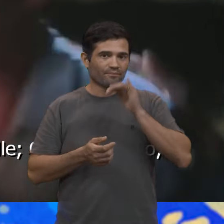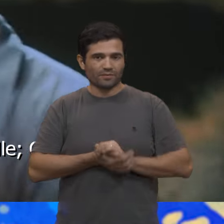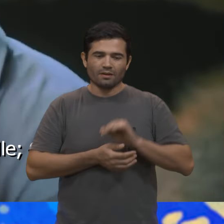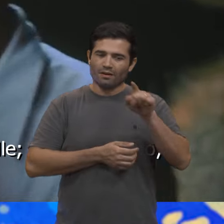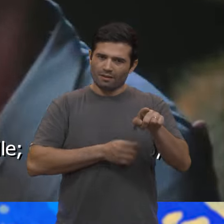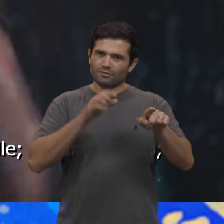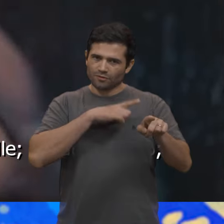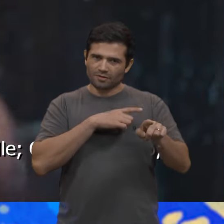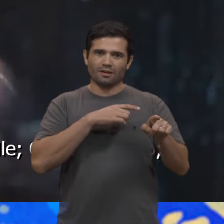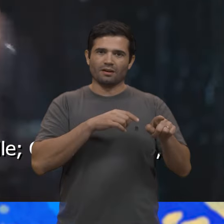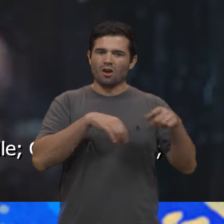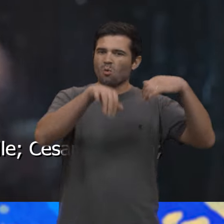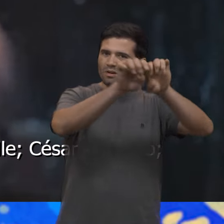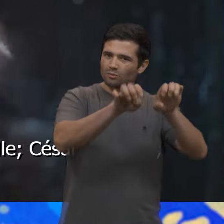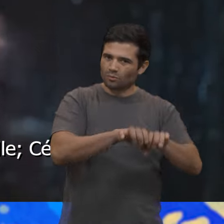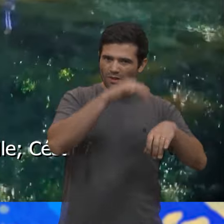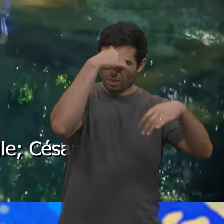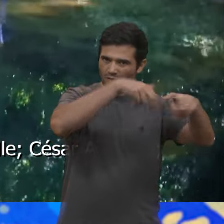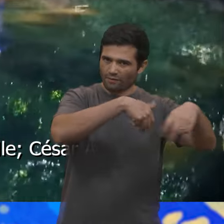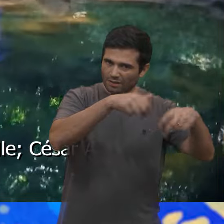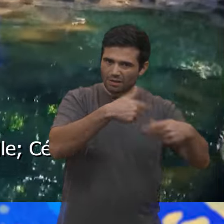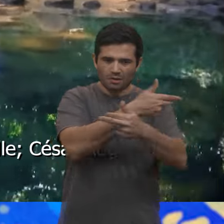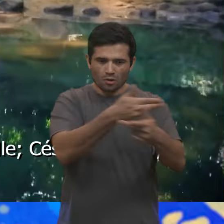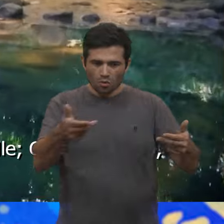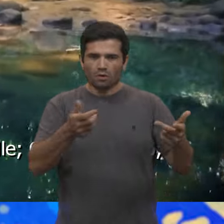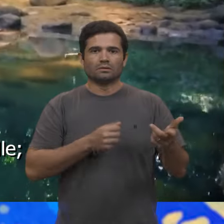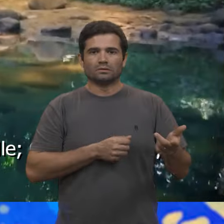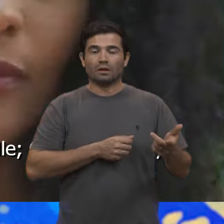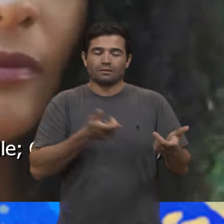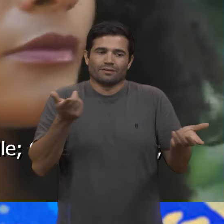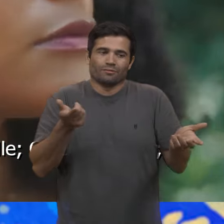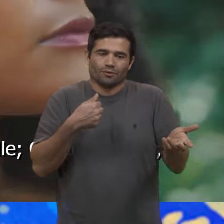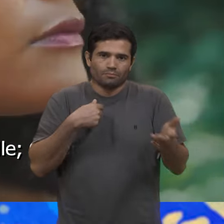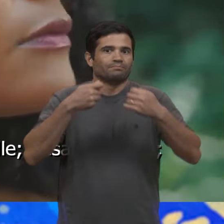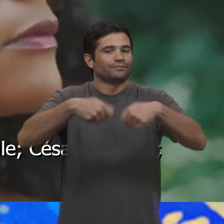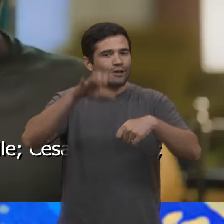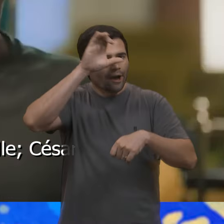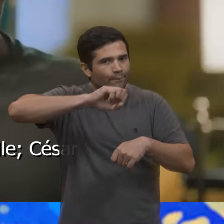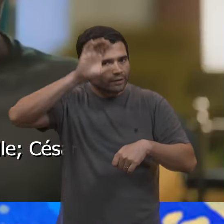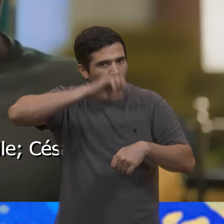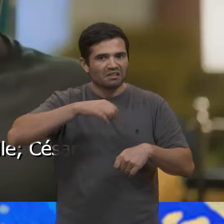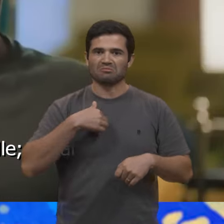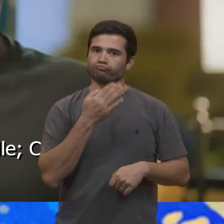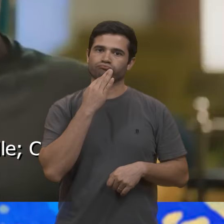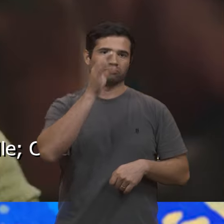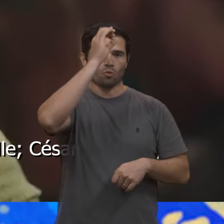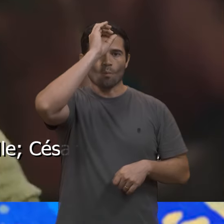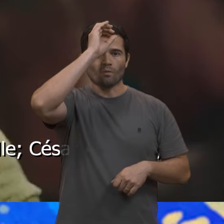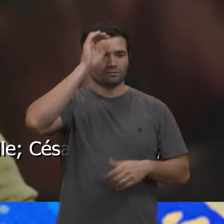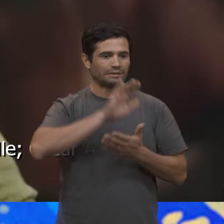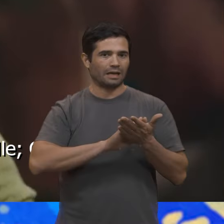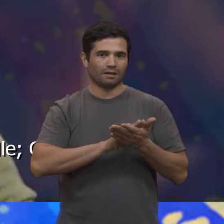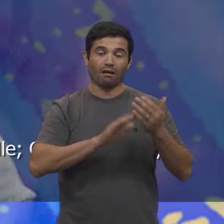imagina, lidava, de certa forma, com aquela estrutura da fazenda, né, do agronegócio, então eu tive que me aproximar muito desse universo, que eu